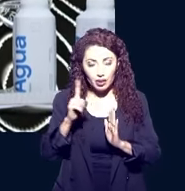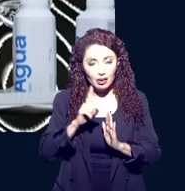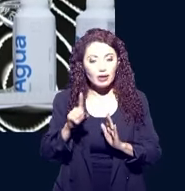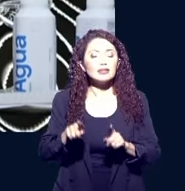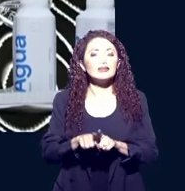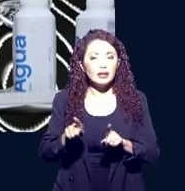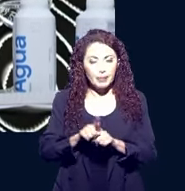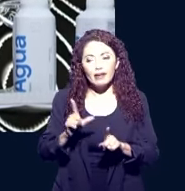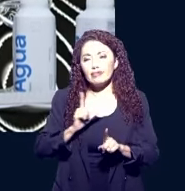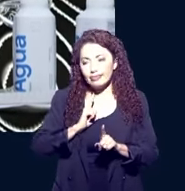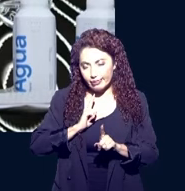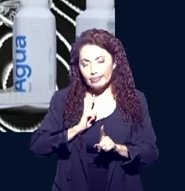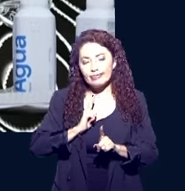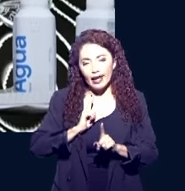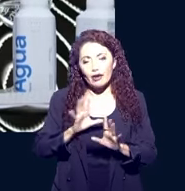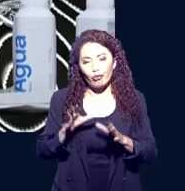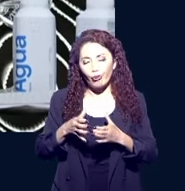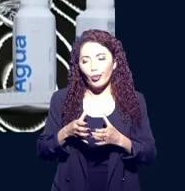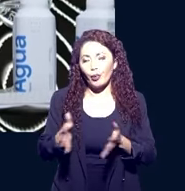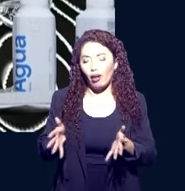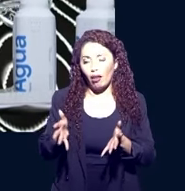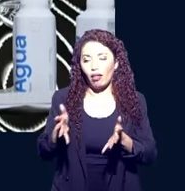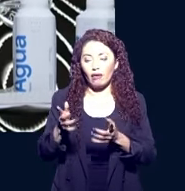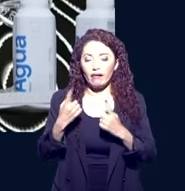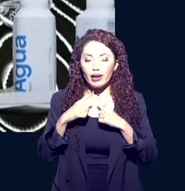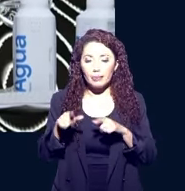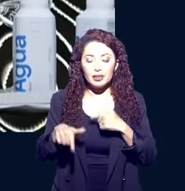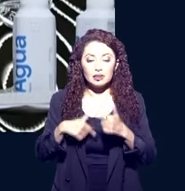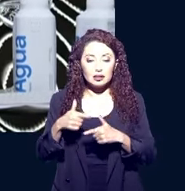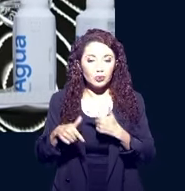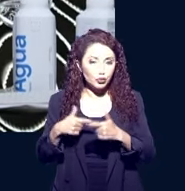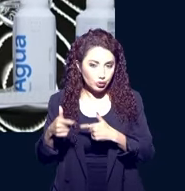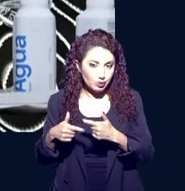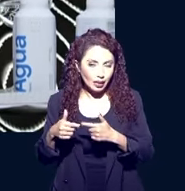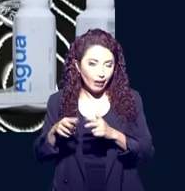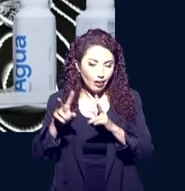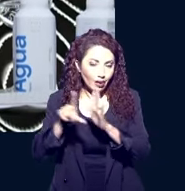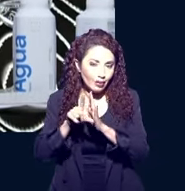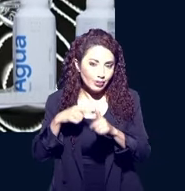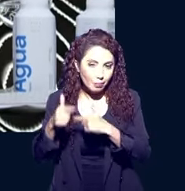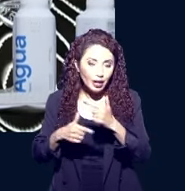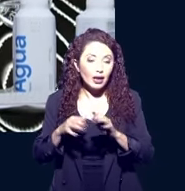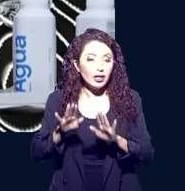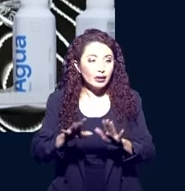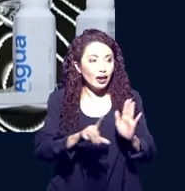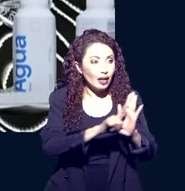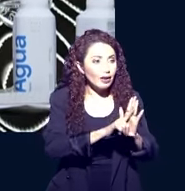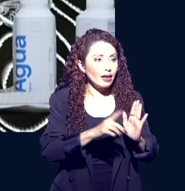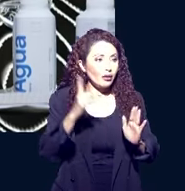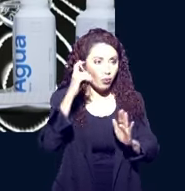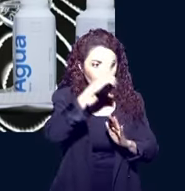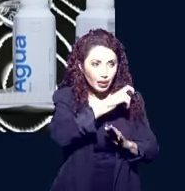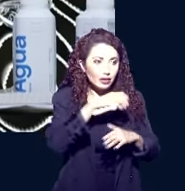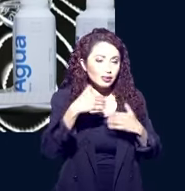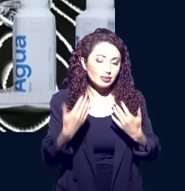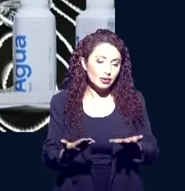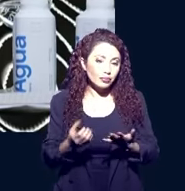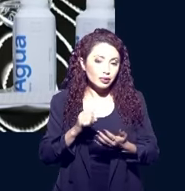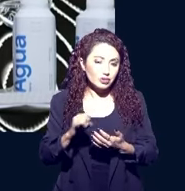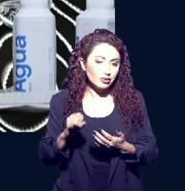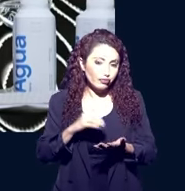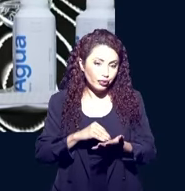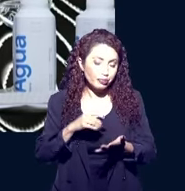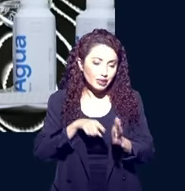reclamações trabalhistas três a legislação é muito complexa eh então sempre pesquisar É isso que eu acho mas acho que a gente tem que